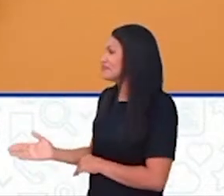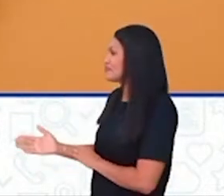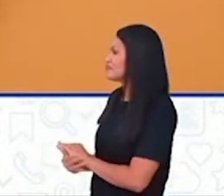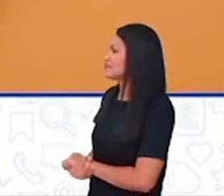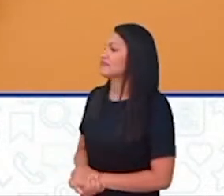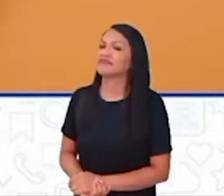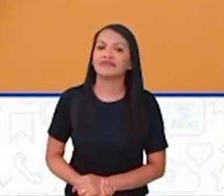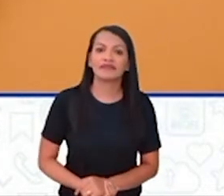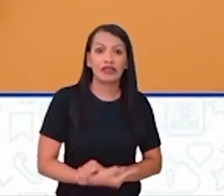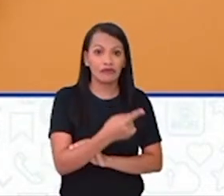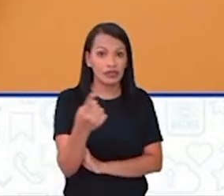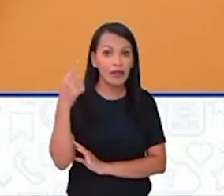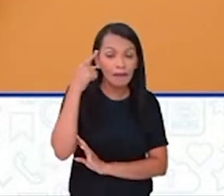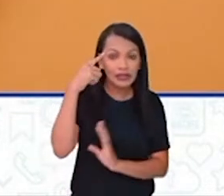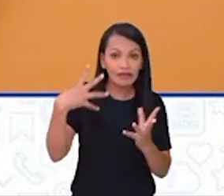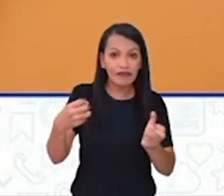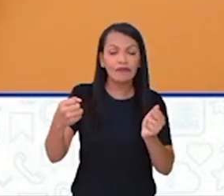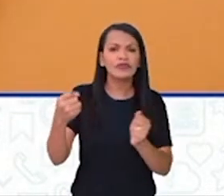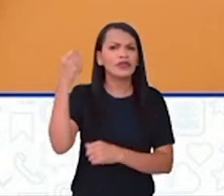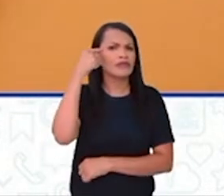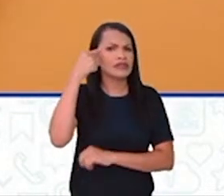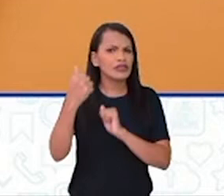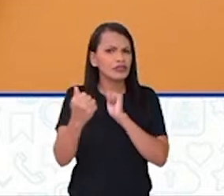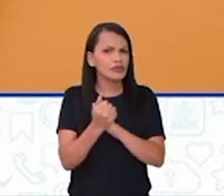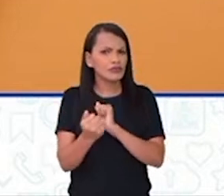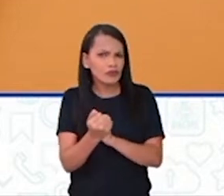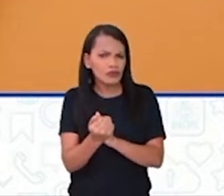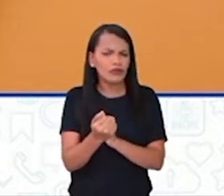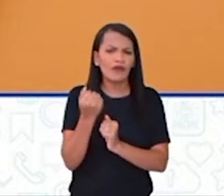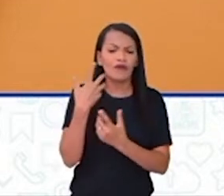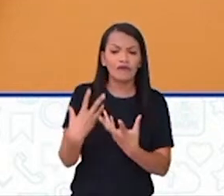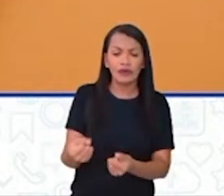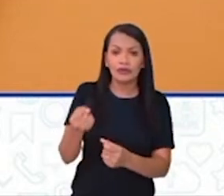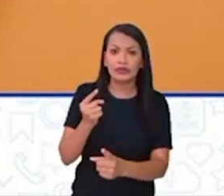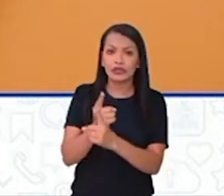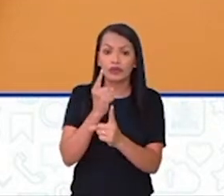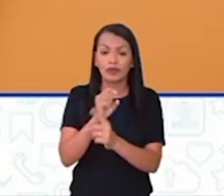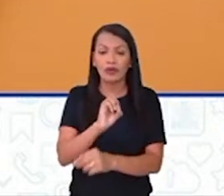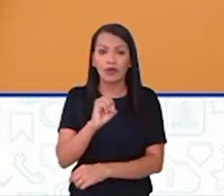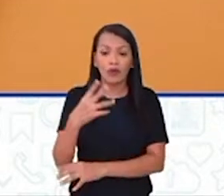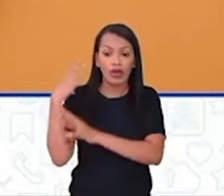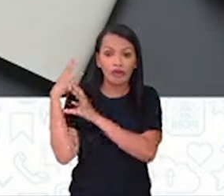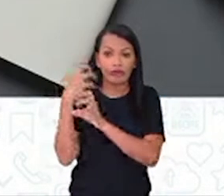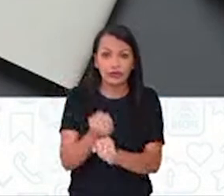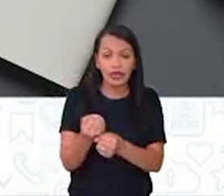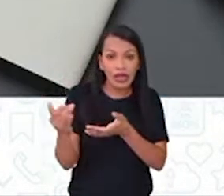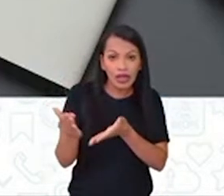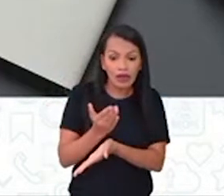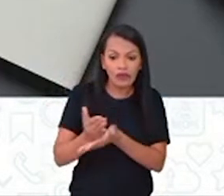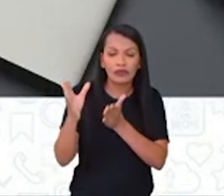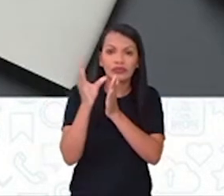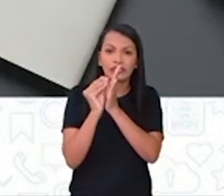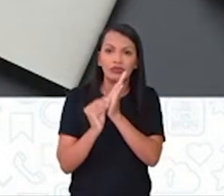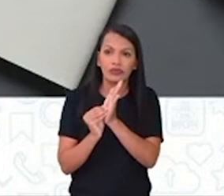E aí, enquanto vocês pensam, vamos pensar, né? Vamos refletir, vamos descobrir ou revisar alguns conceitos, como, por